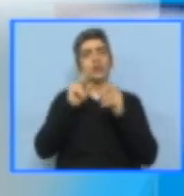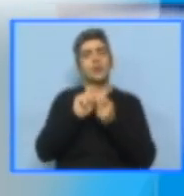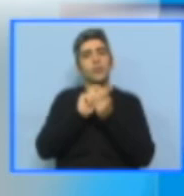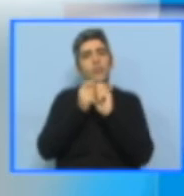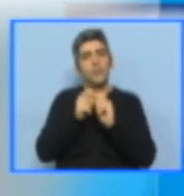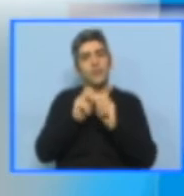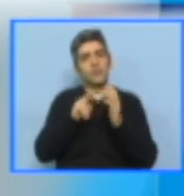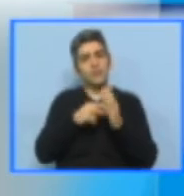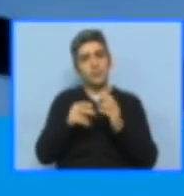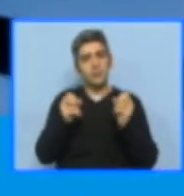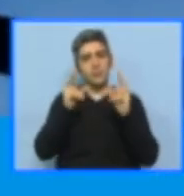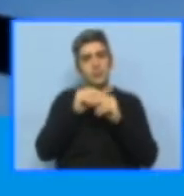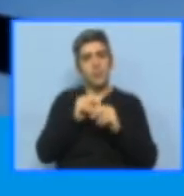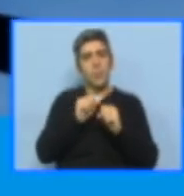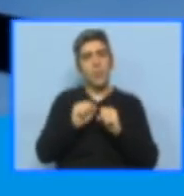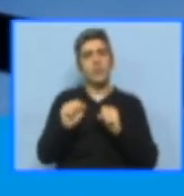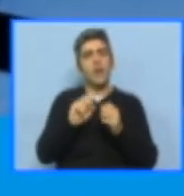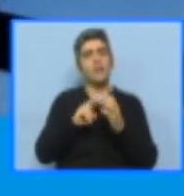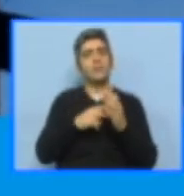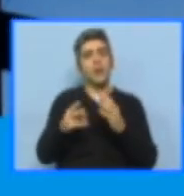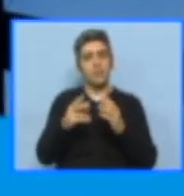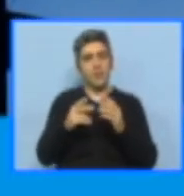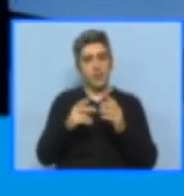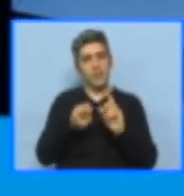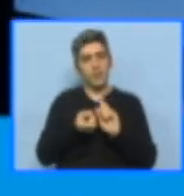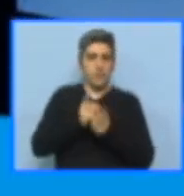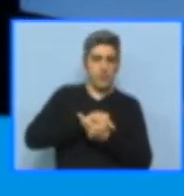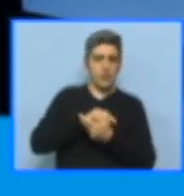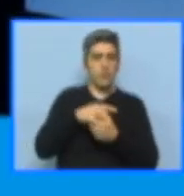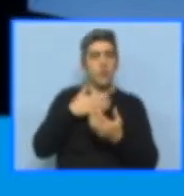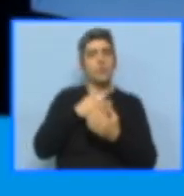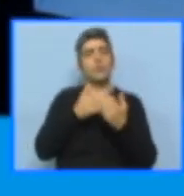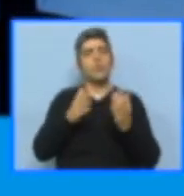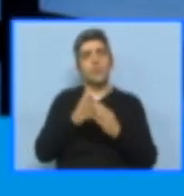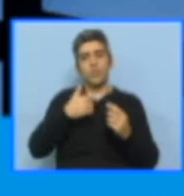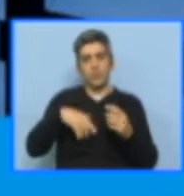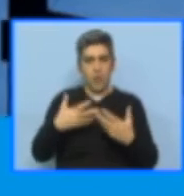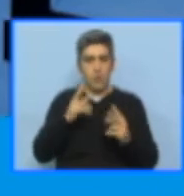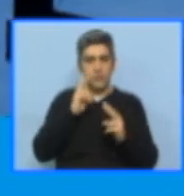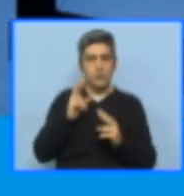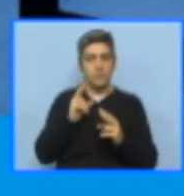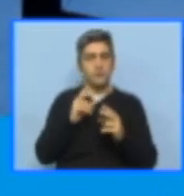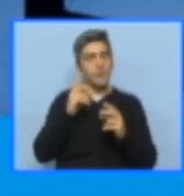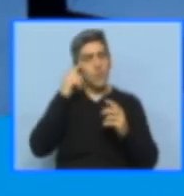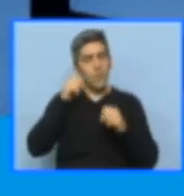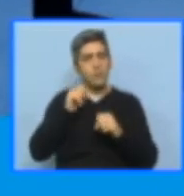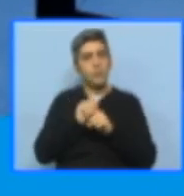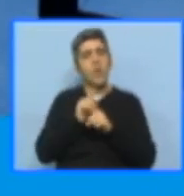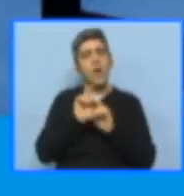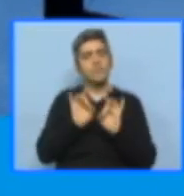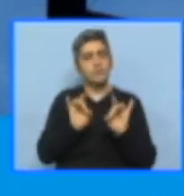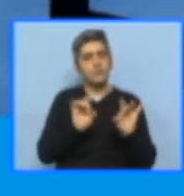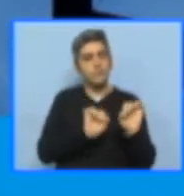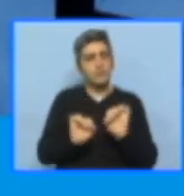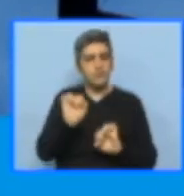renovação, chamada Contra-Reforma, é um processo que hoje seguramente todos estamos de acordo, é um processo de purificação, ou